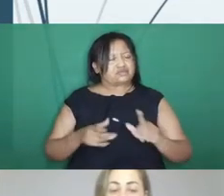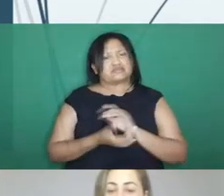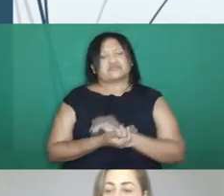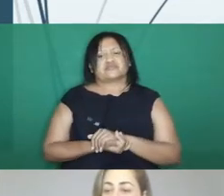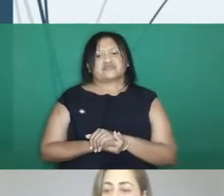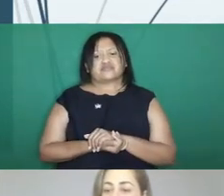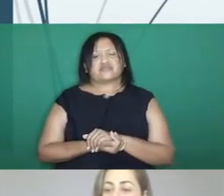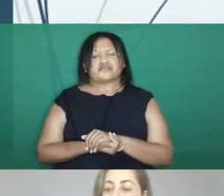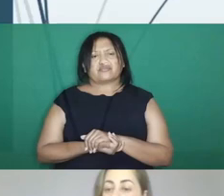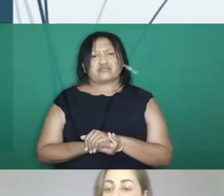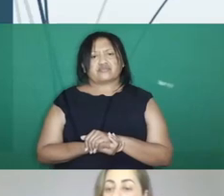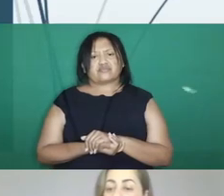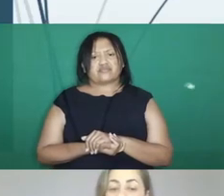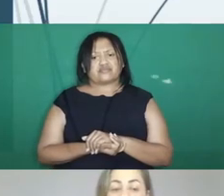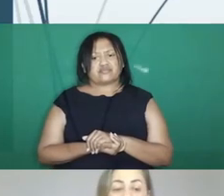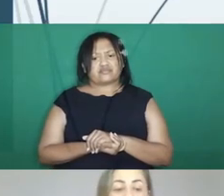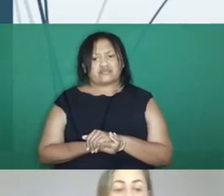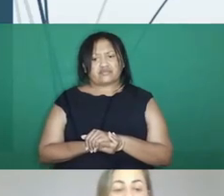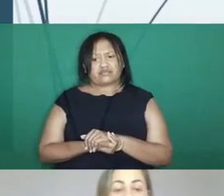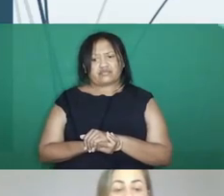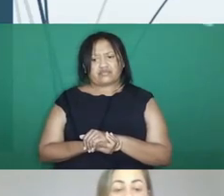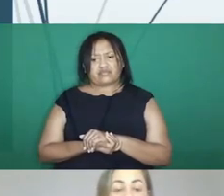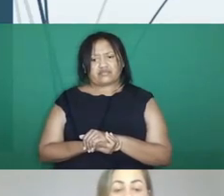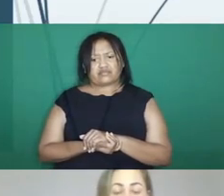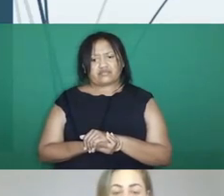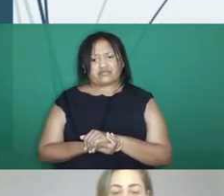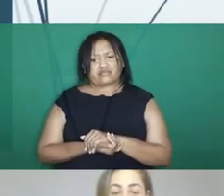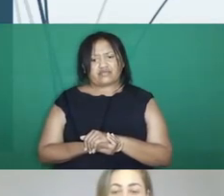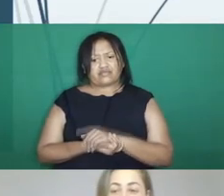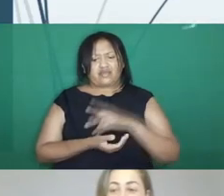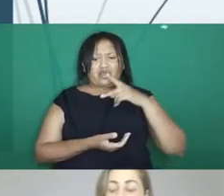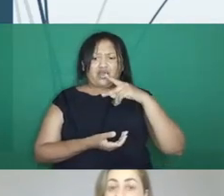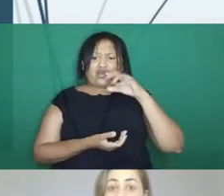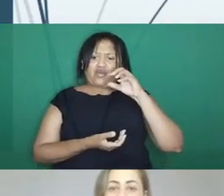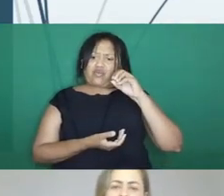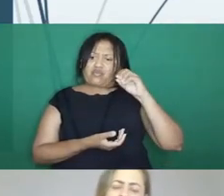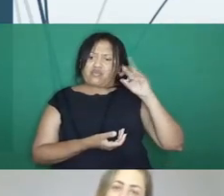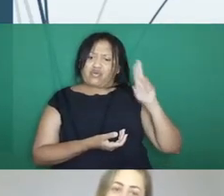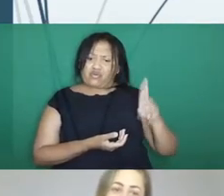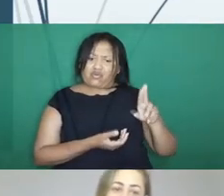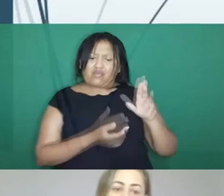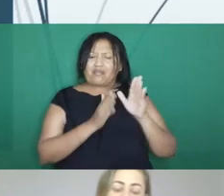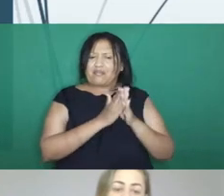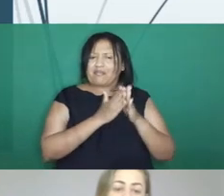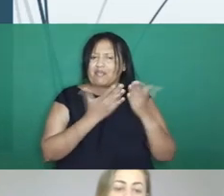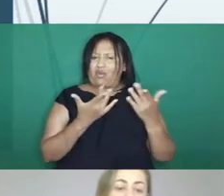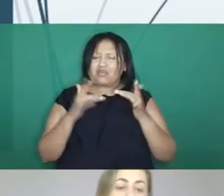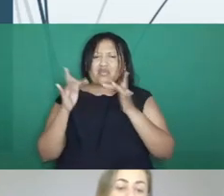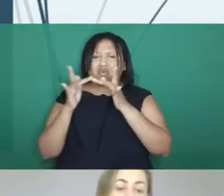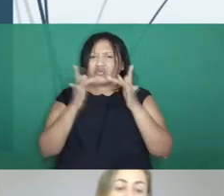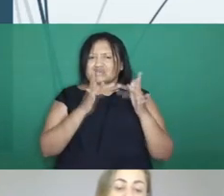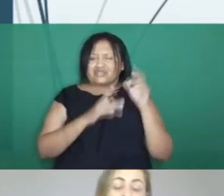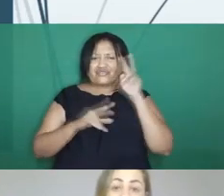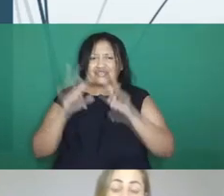diferente por ai Contec Então por significa pobre então é um